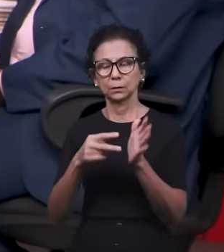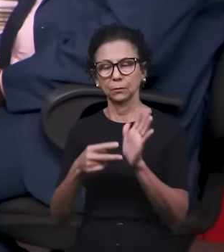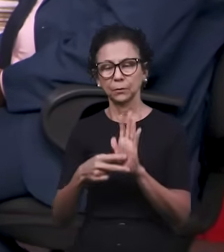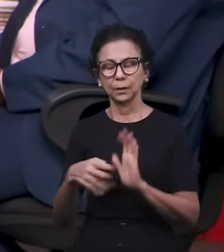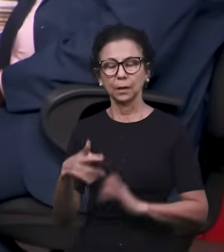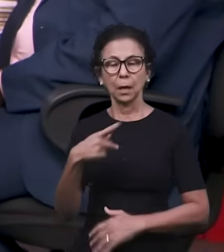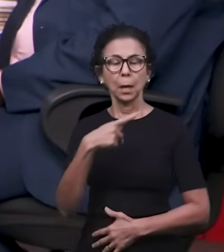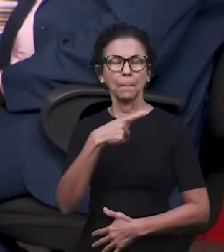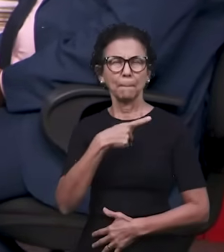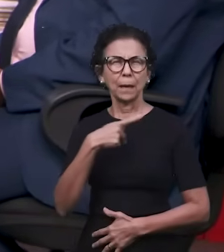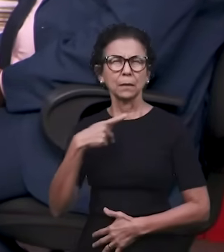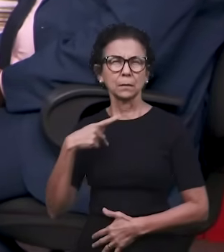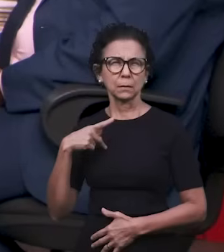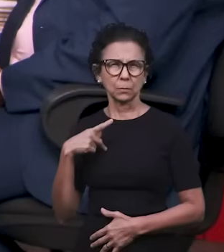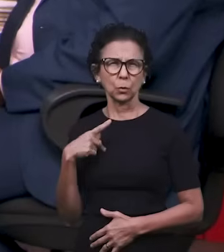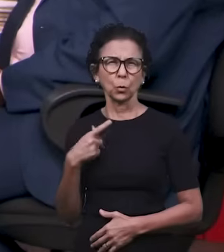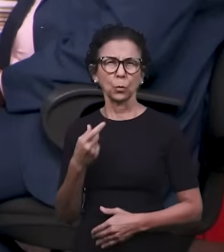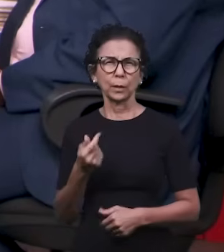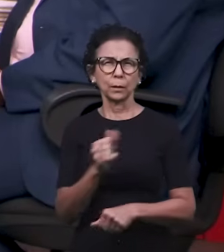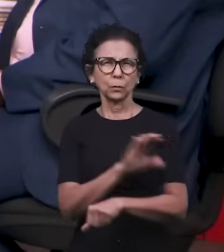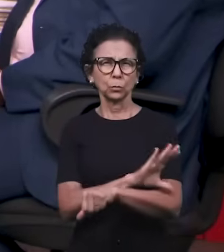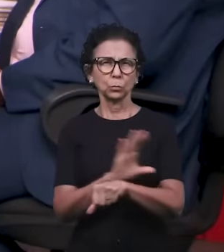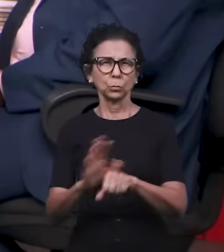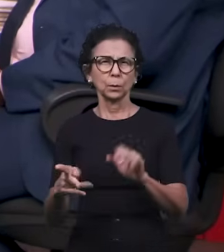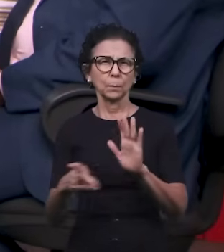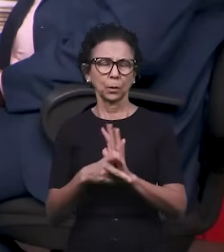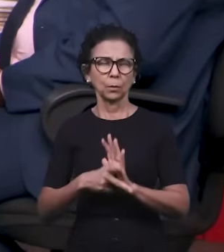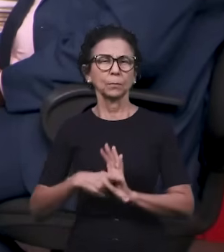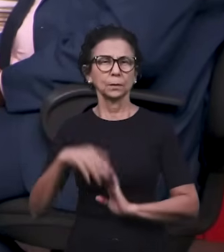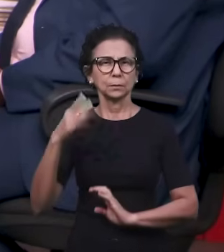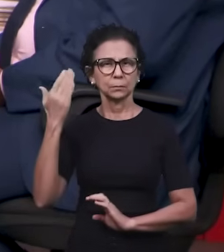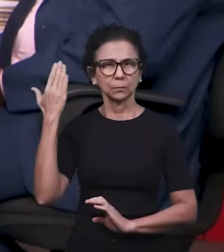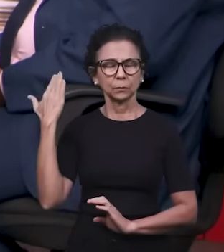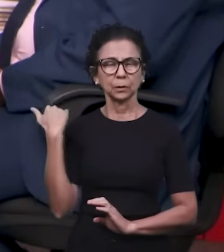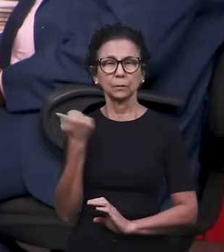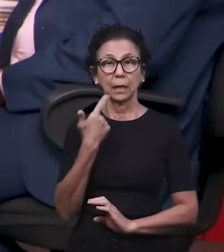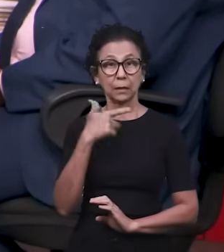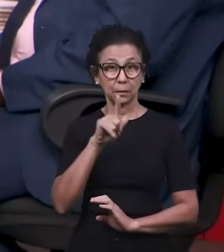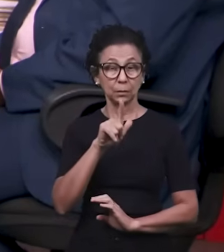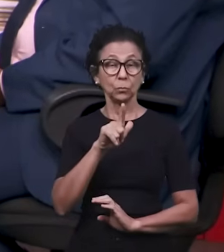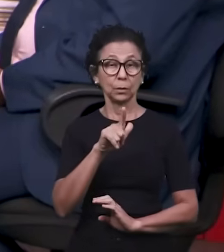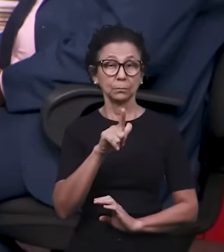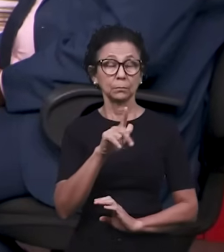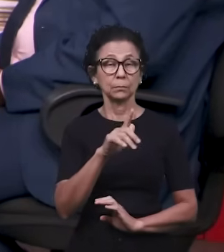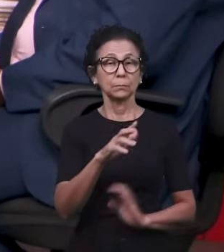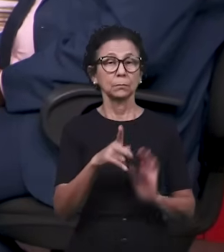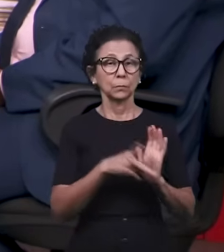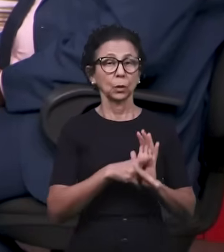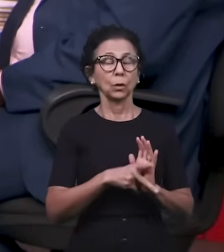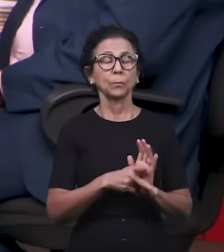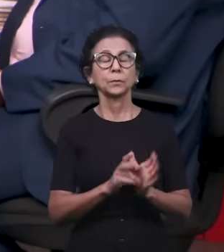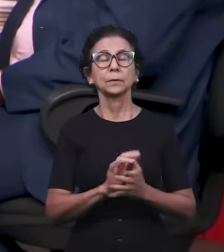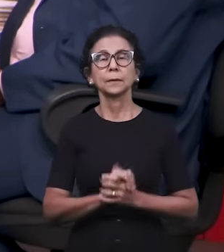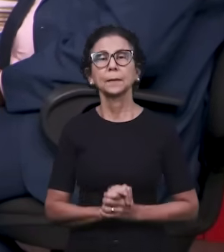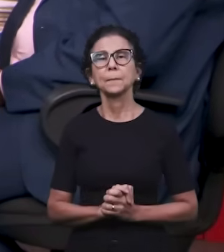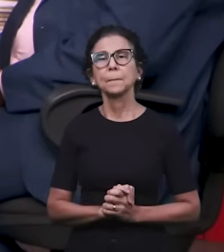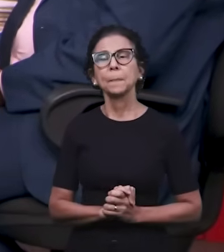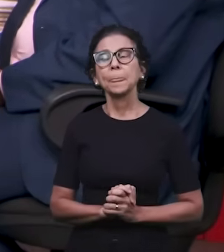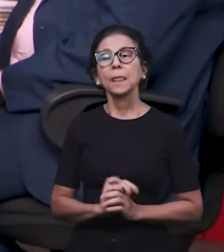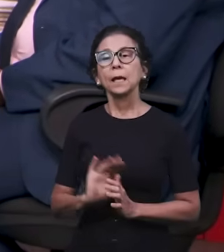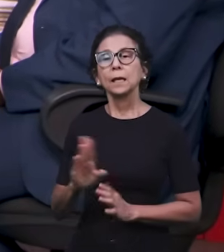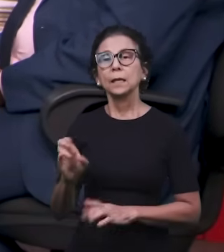tinha a maioria de língua latina ali, mas a importância de, fora de Jerusalém, distante daquele momento